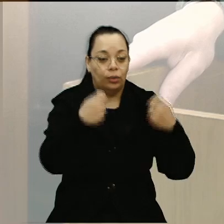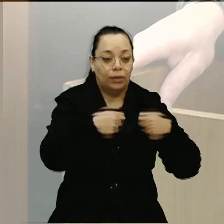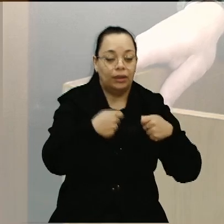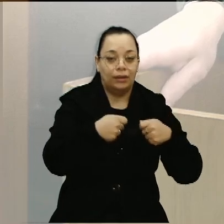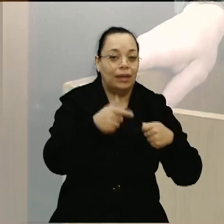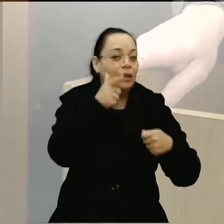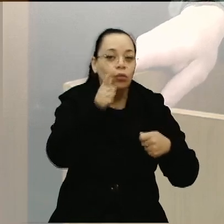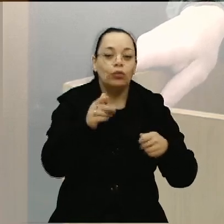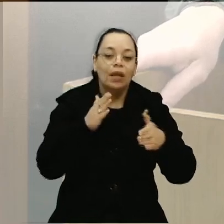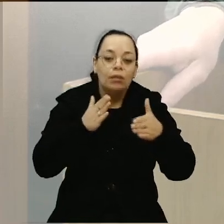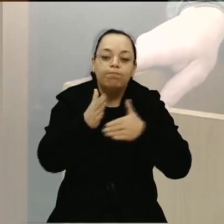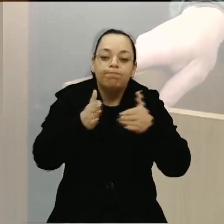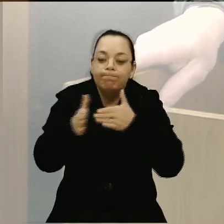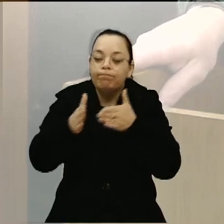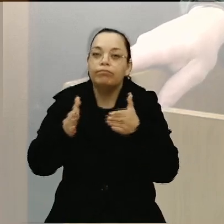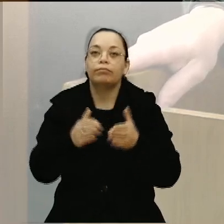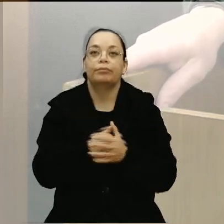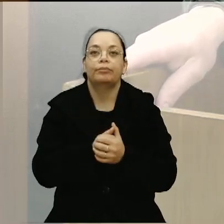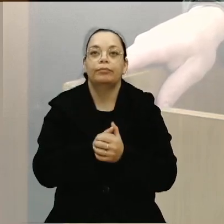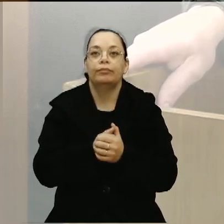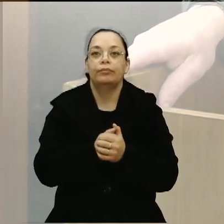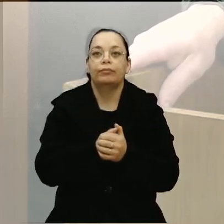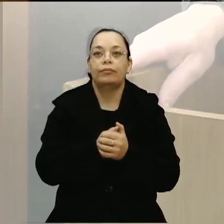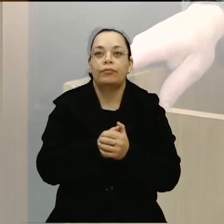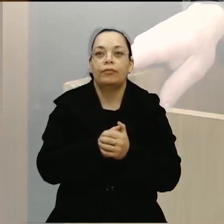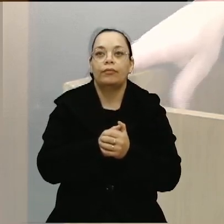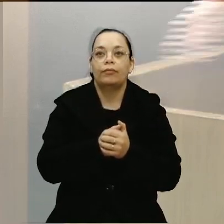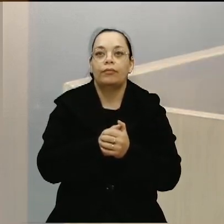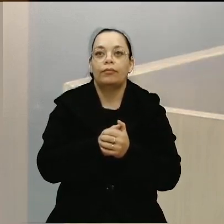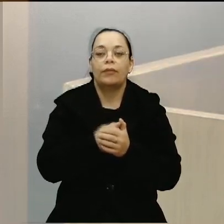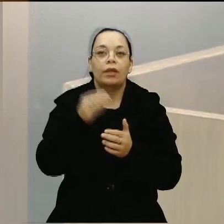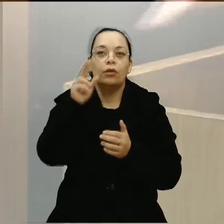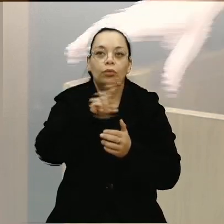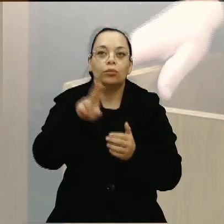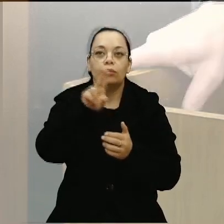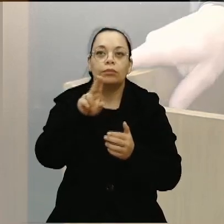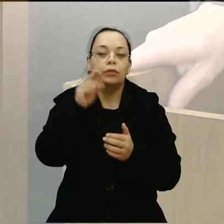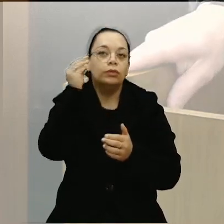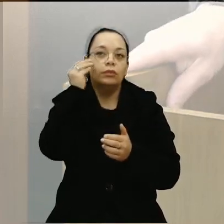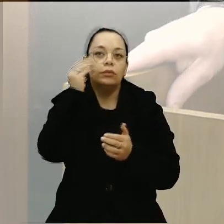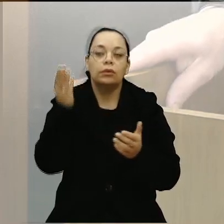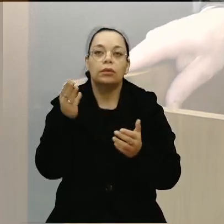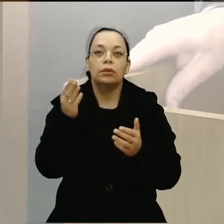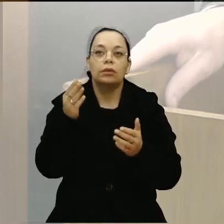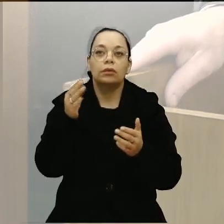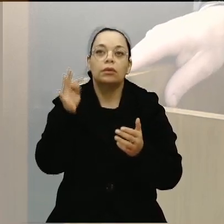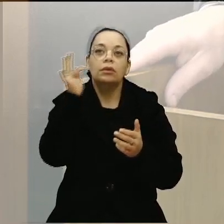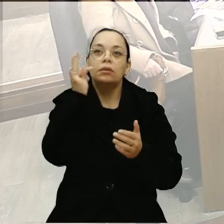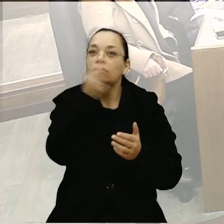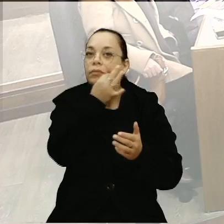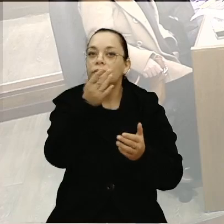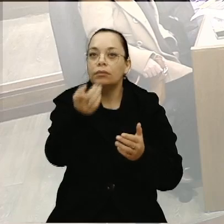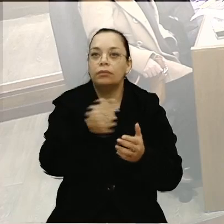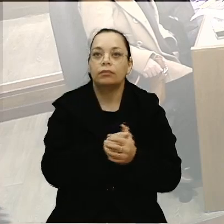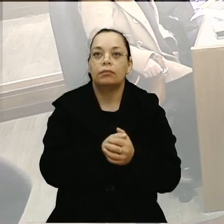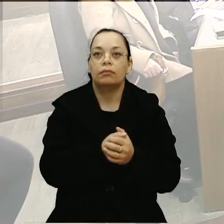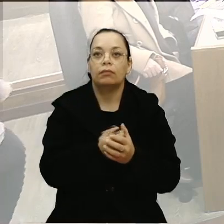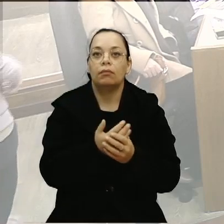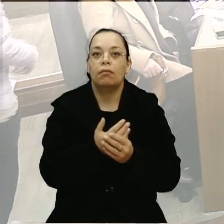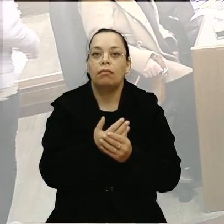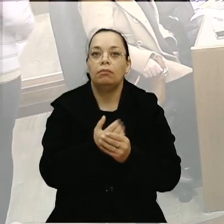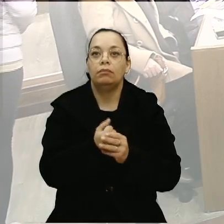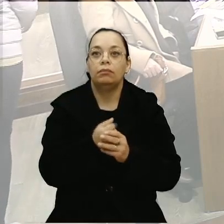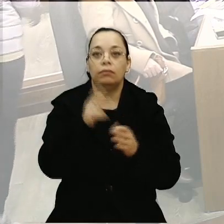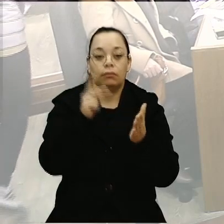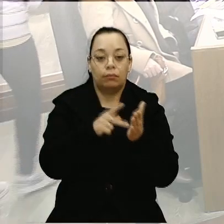não conseguindo fazer o usufruto. Antes de eu entrar no assunto, Tati, sua parte. Não, só para restabelecer a